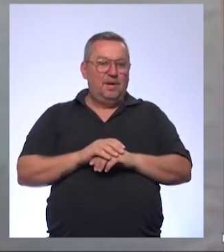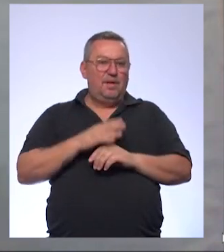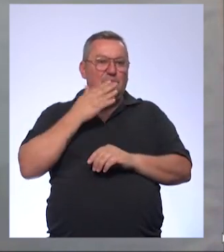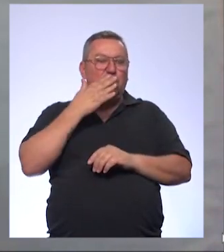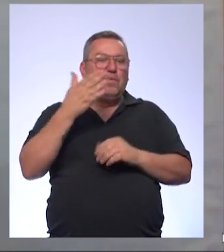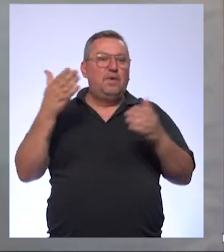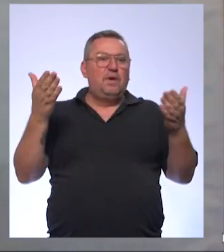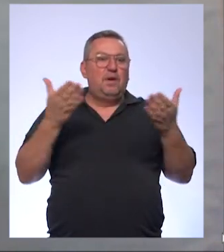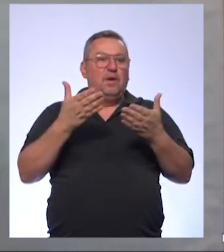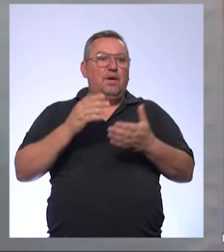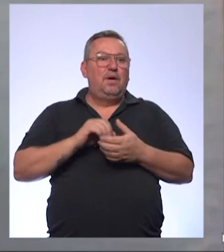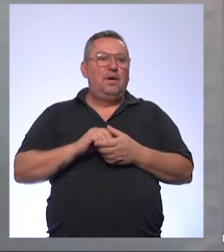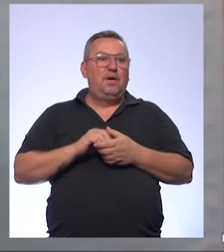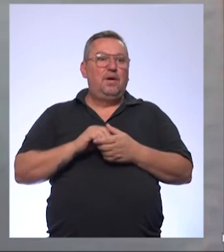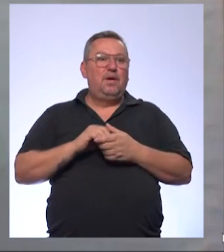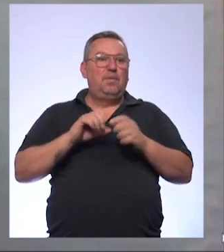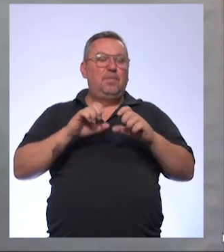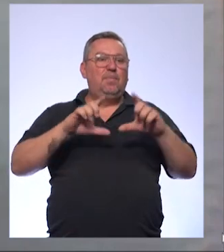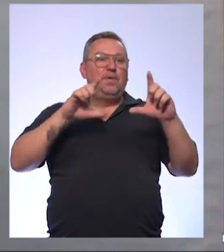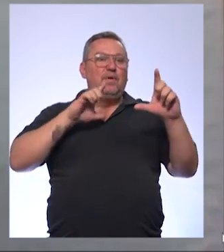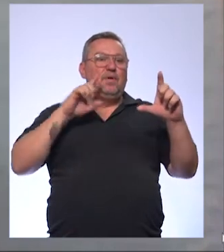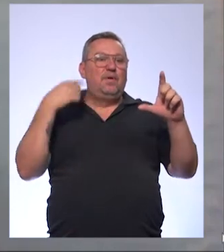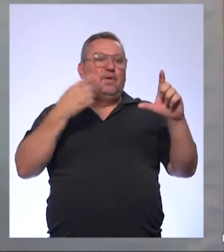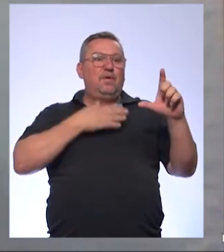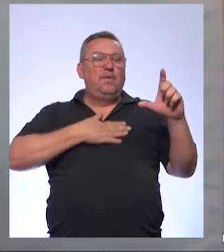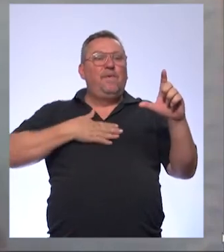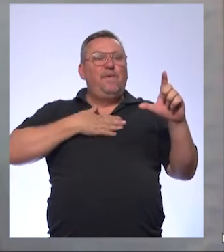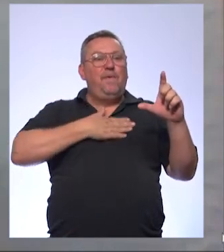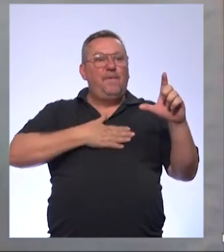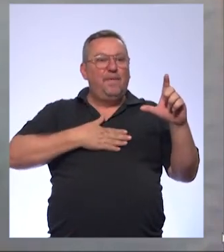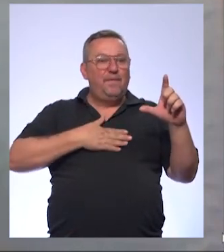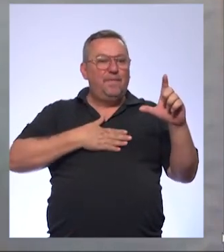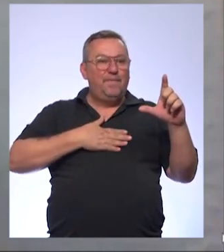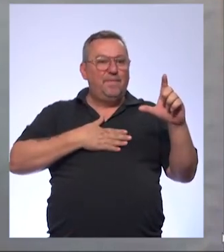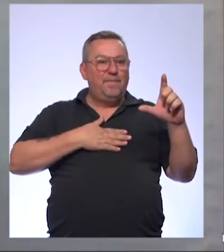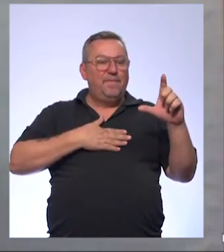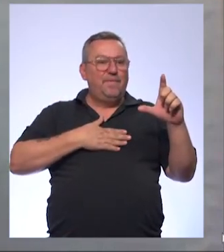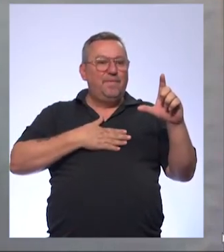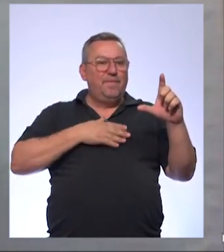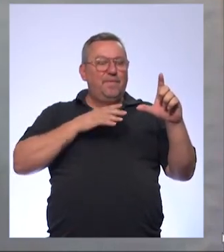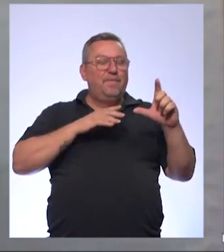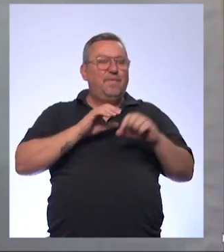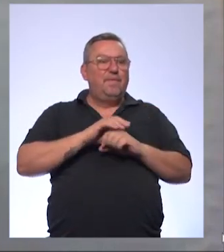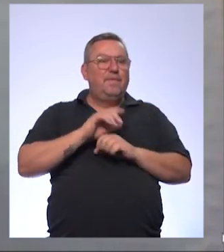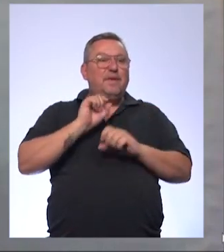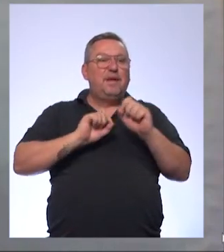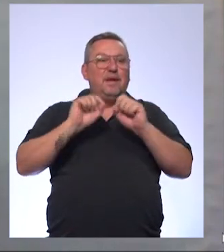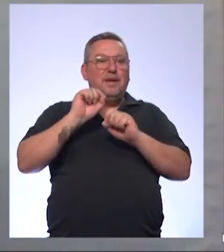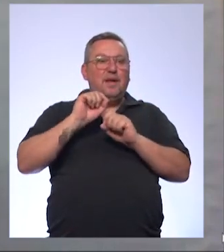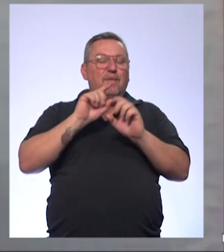para vocês agora uma parte que nós gostamos muito. Eu e o professor Carlos, a gente gosta muito dessa parte da aula, que